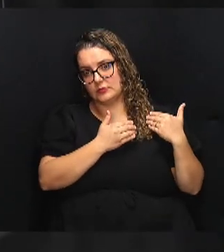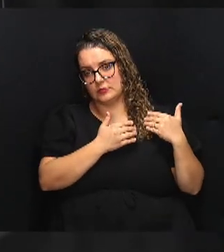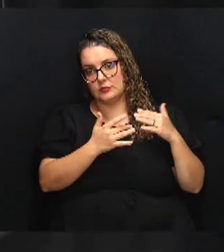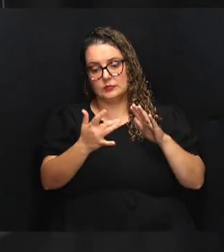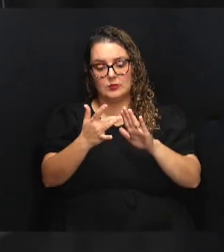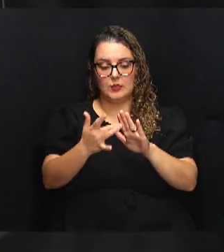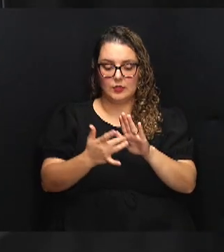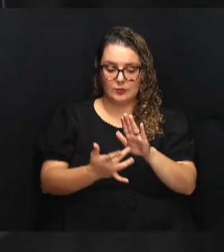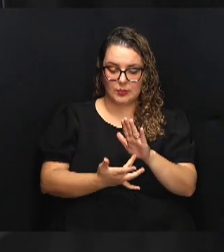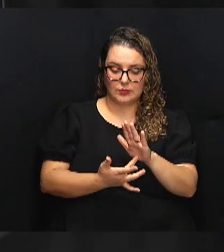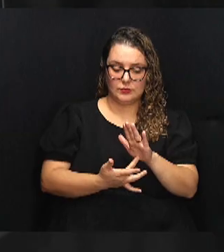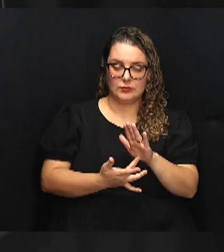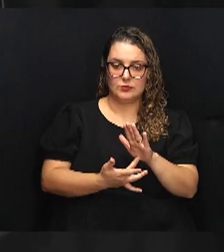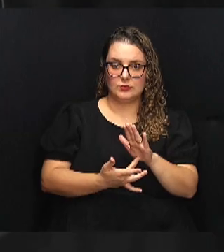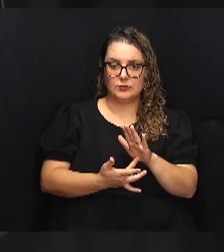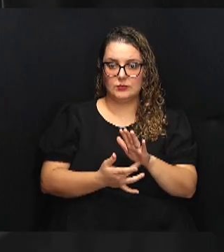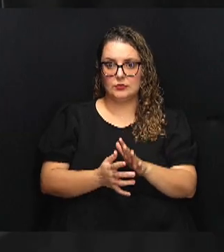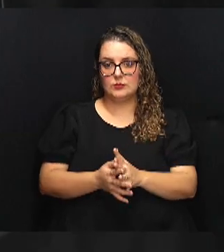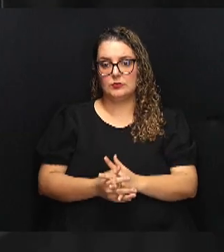na